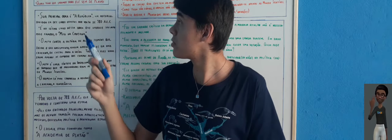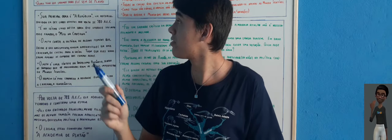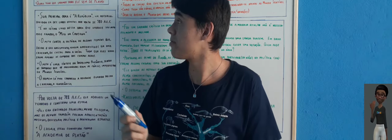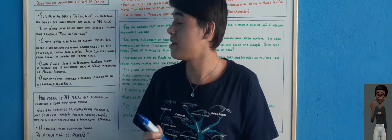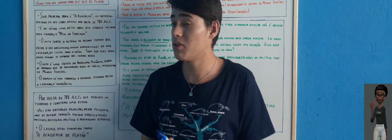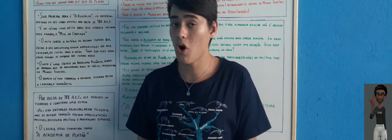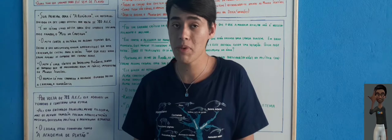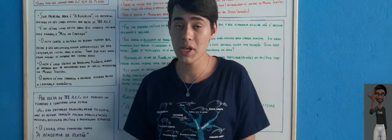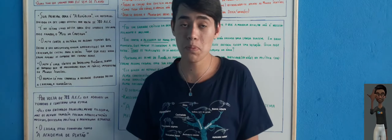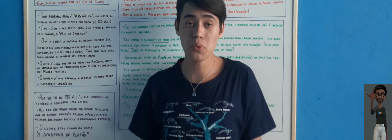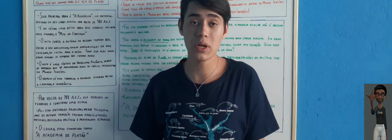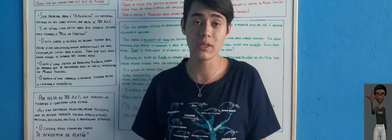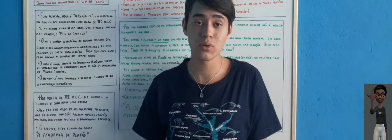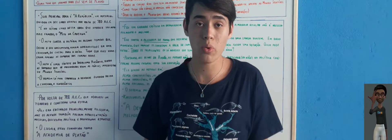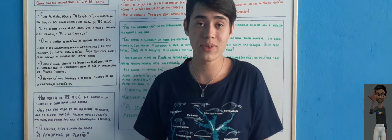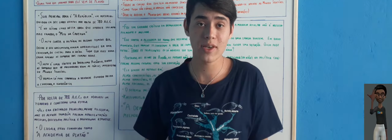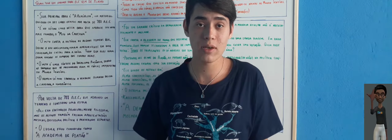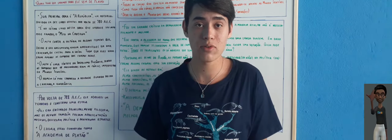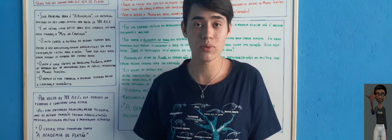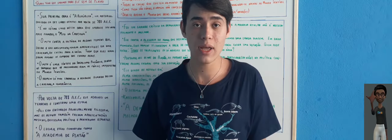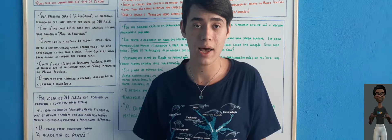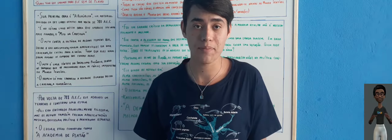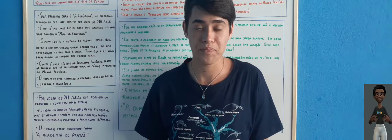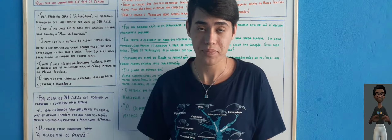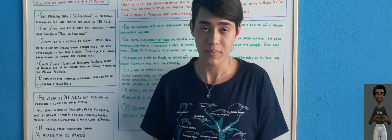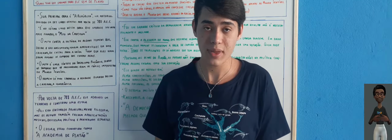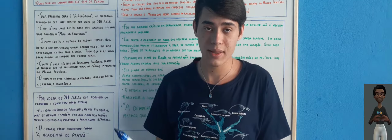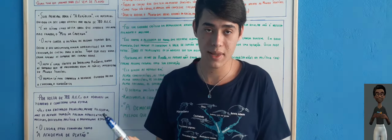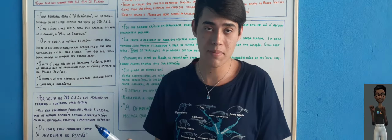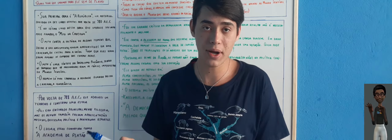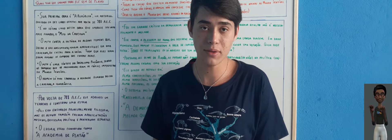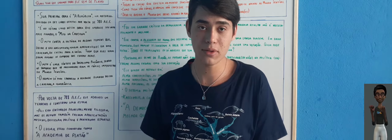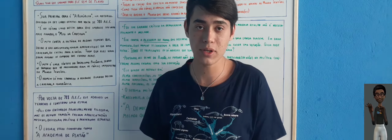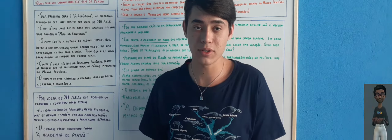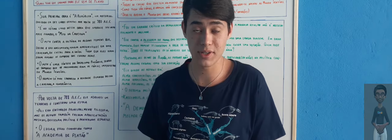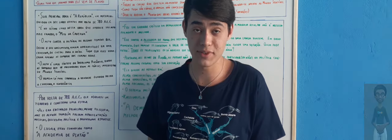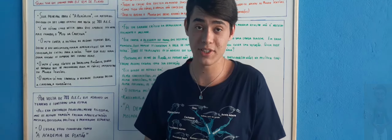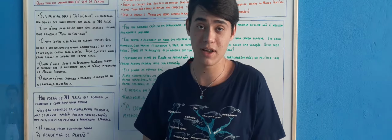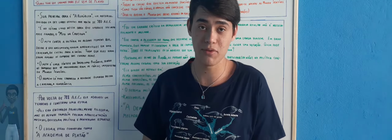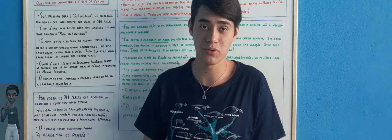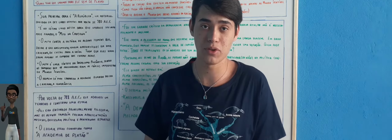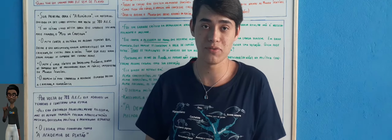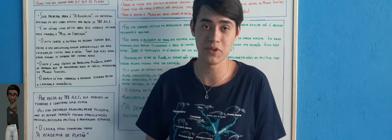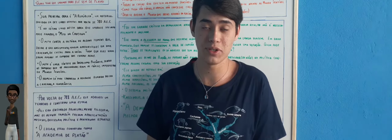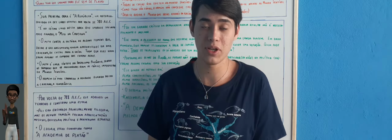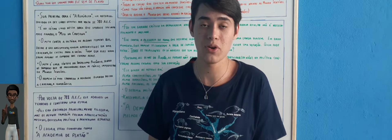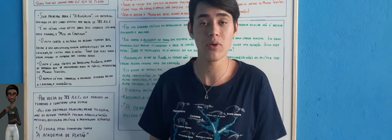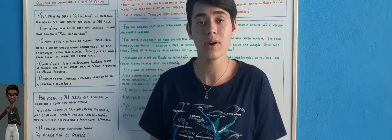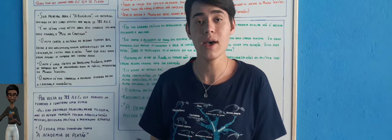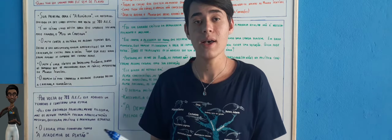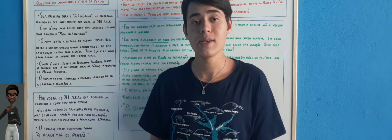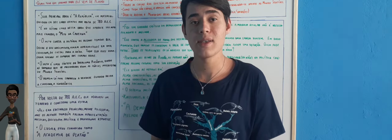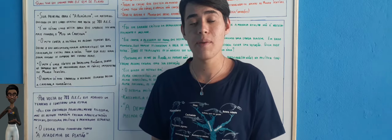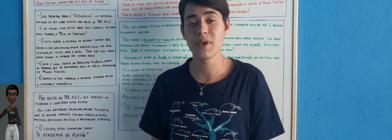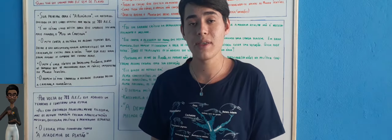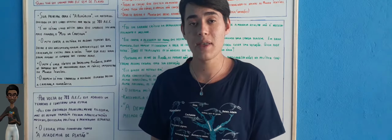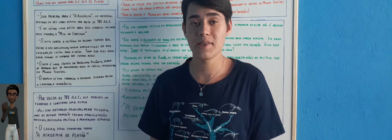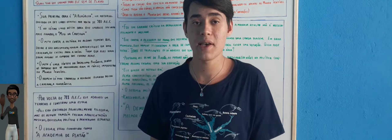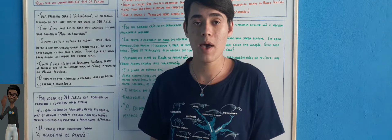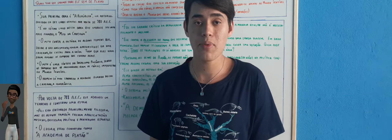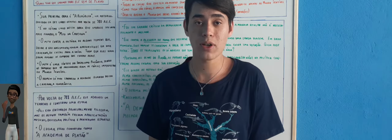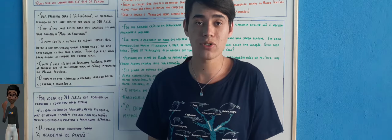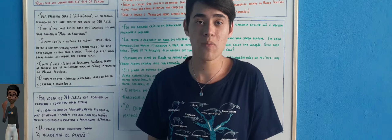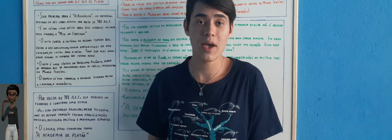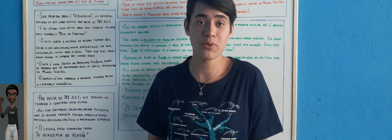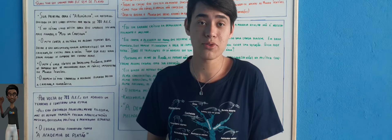veio de uma família nobre e por isso conseguiu estudar. Lembrando que, se você já viu o nosso vídeo anterior, sabe que